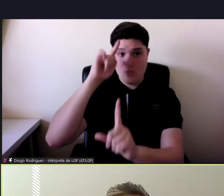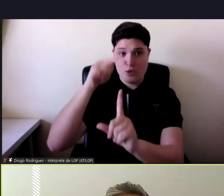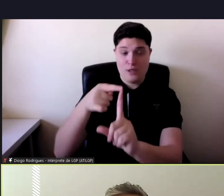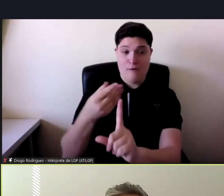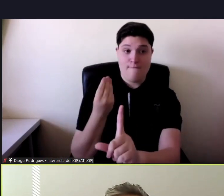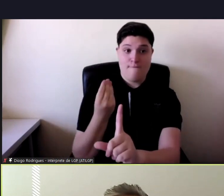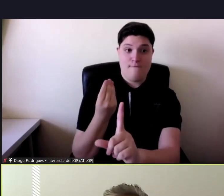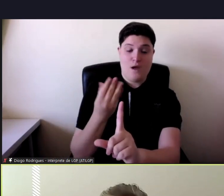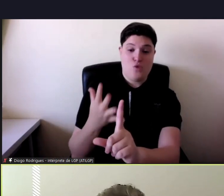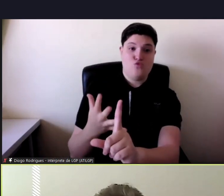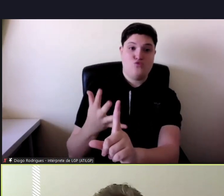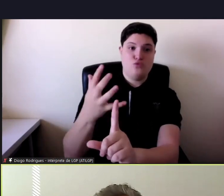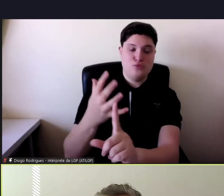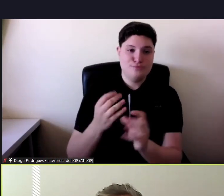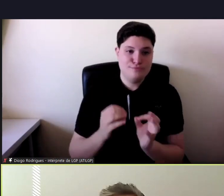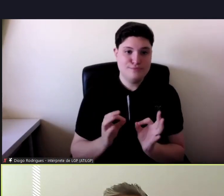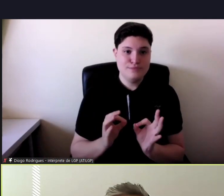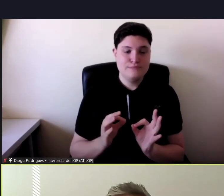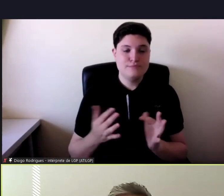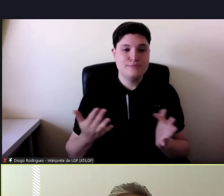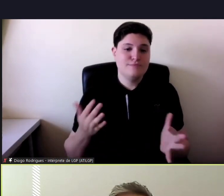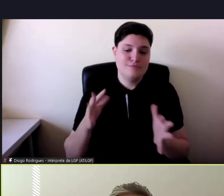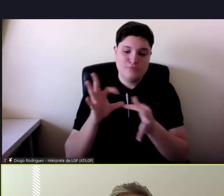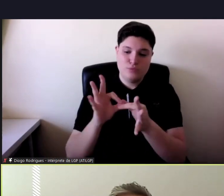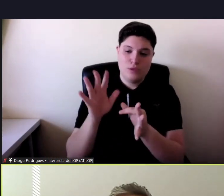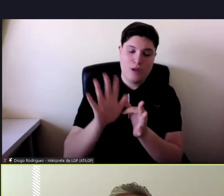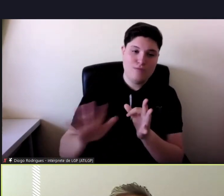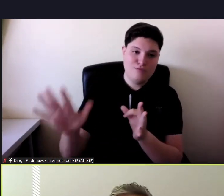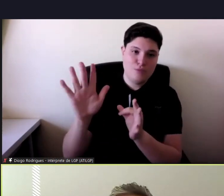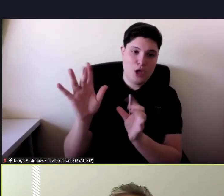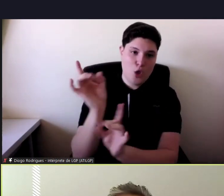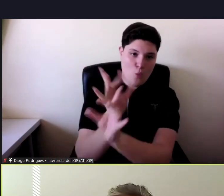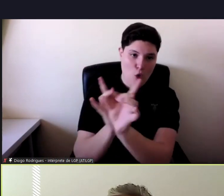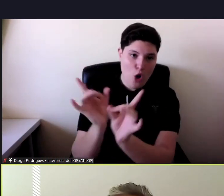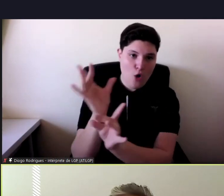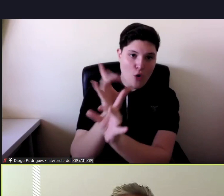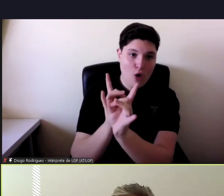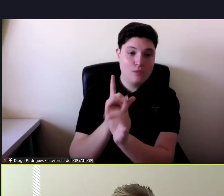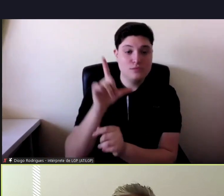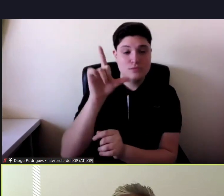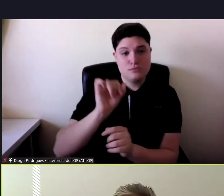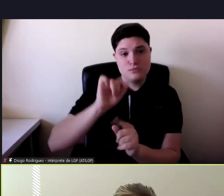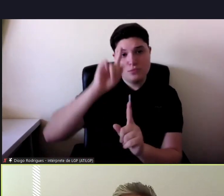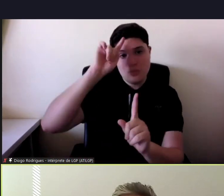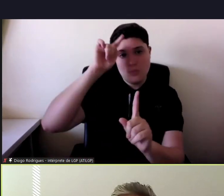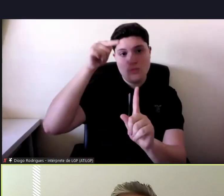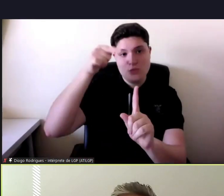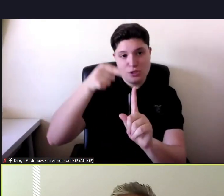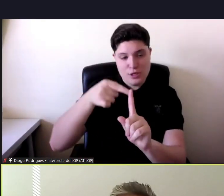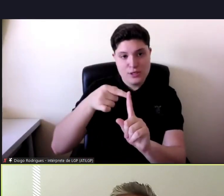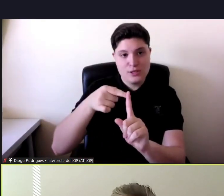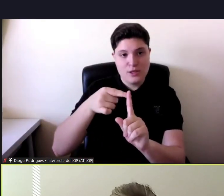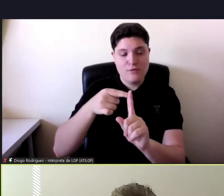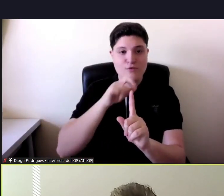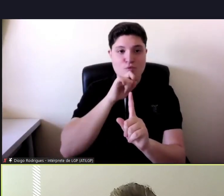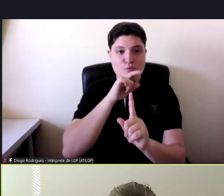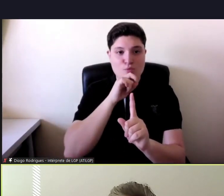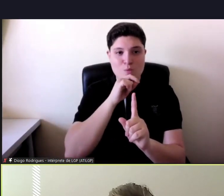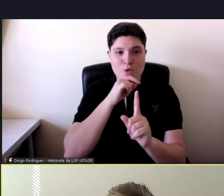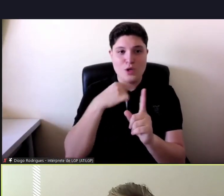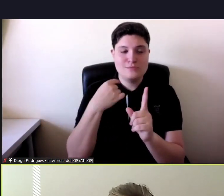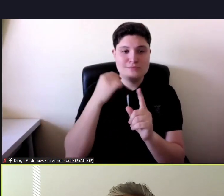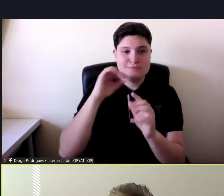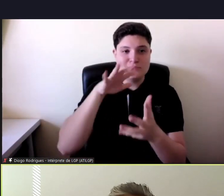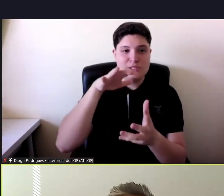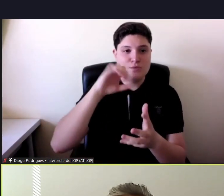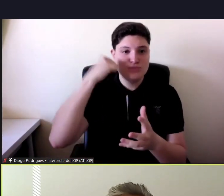ambicioso, isto no bloco europeu, com certeza, e chegar à neutralidade climática em